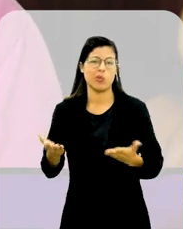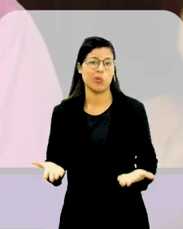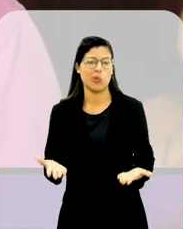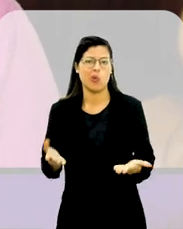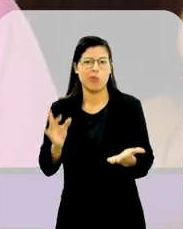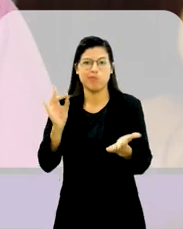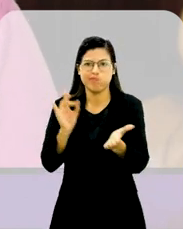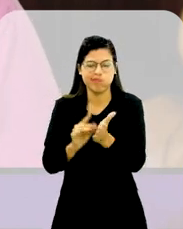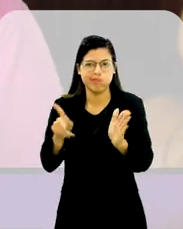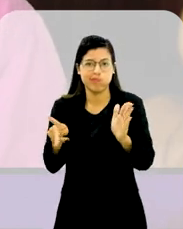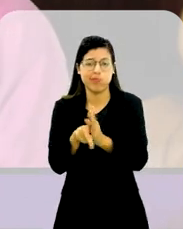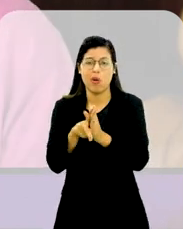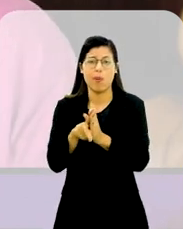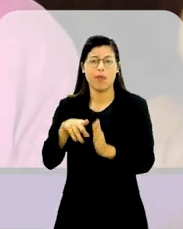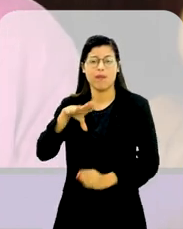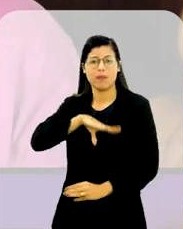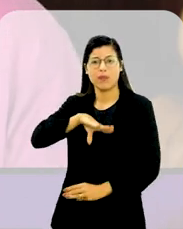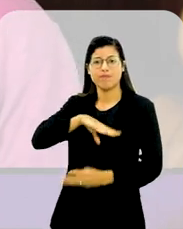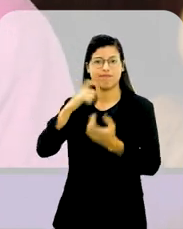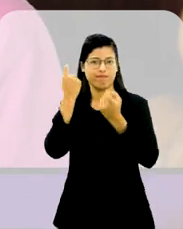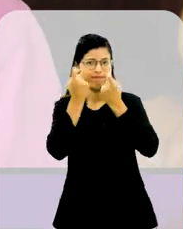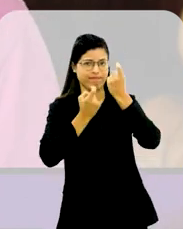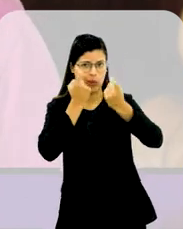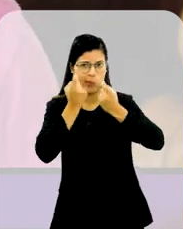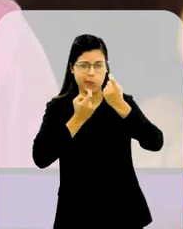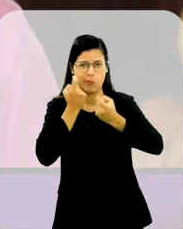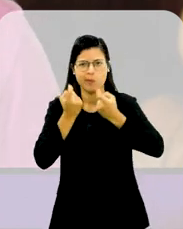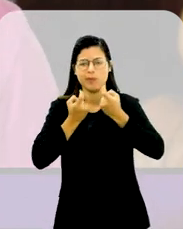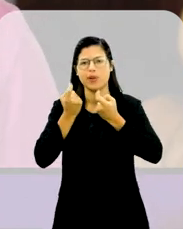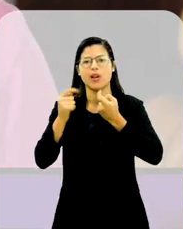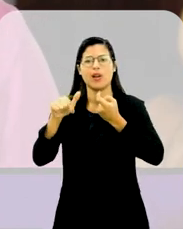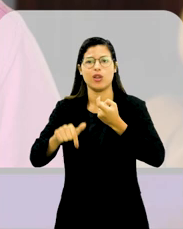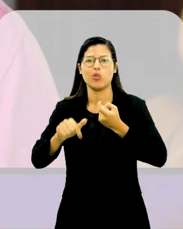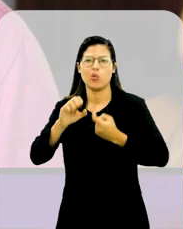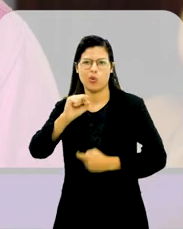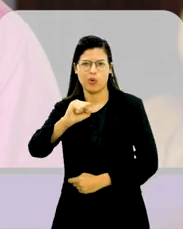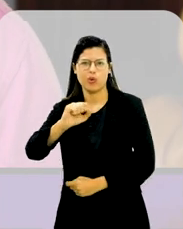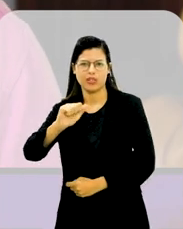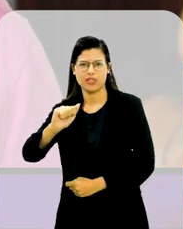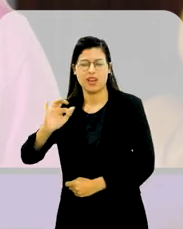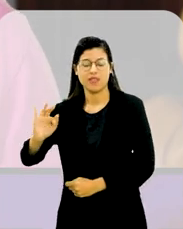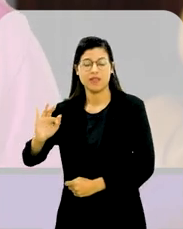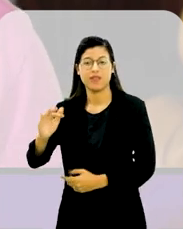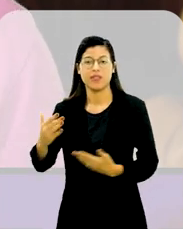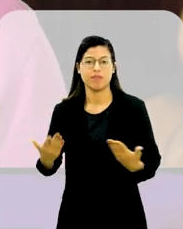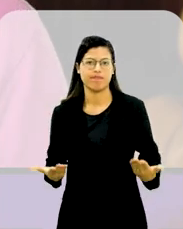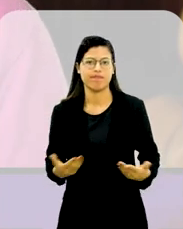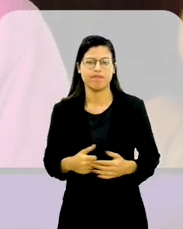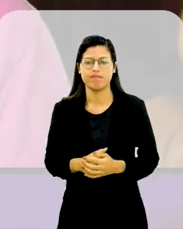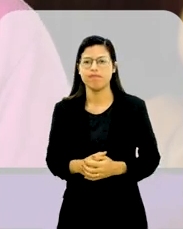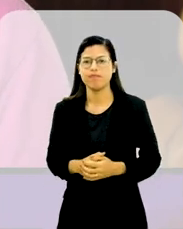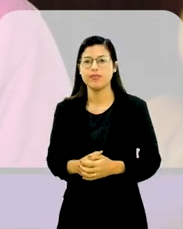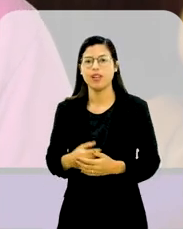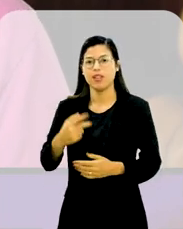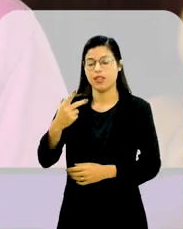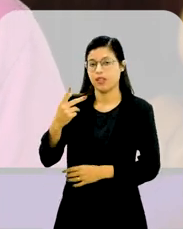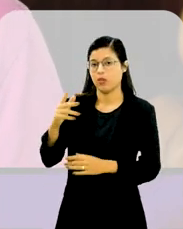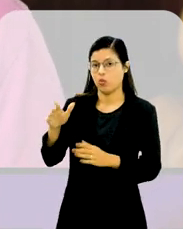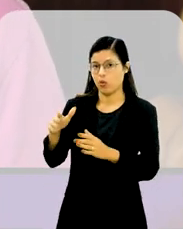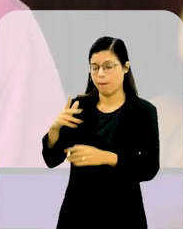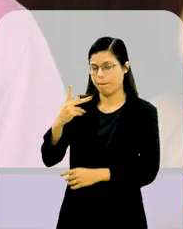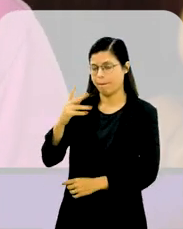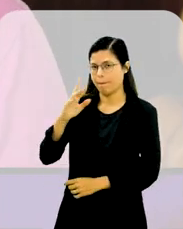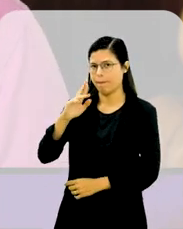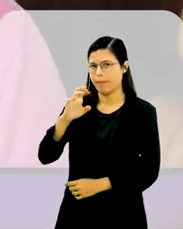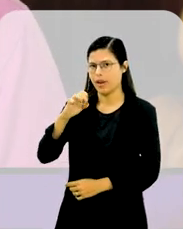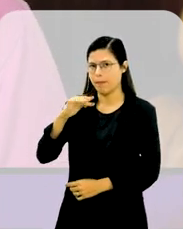faz como tanto fez Vasco está preocupado com a situação dessa saf do Vasco uma vez que eh lá na premier